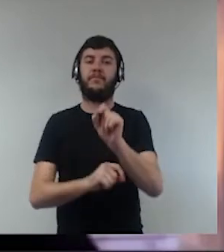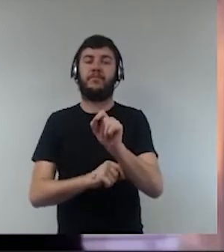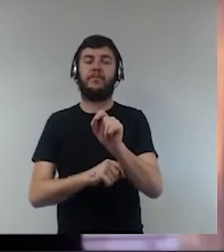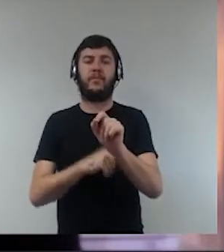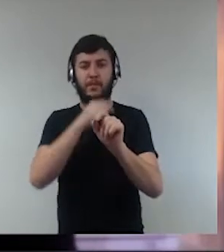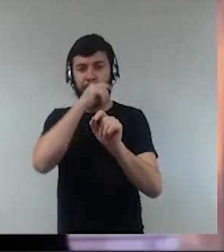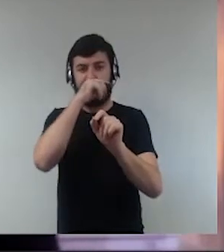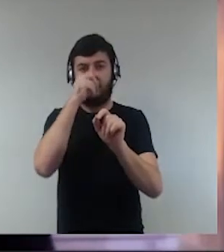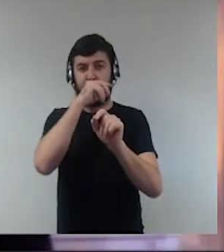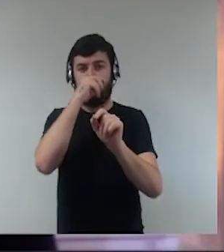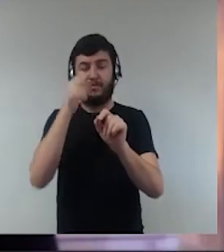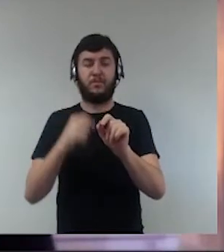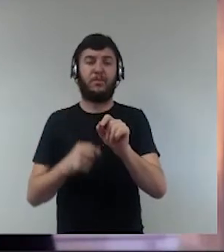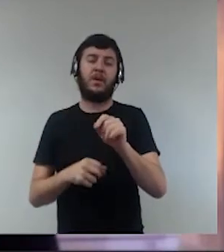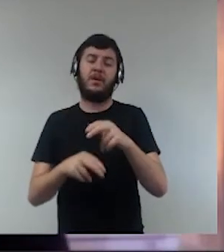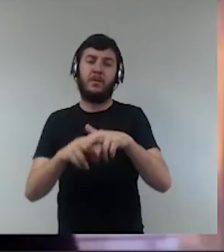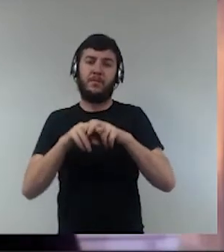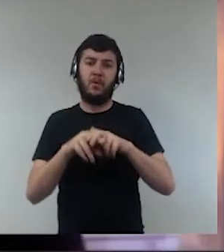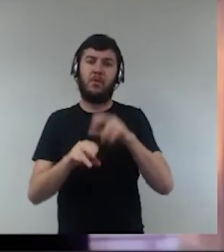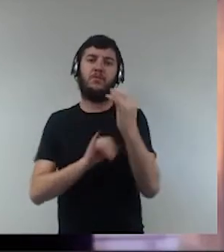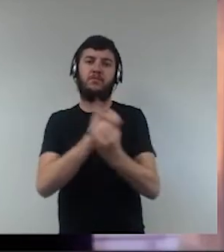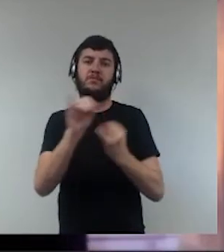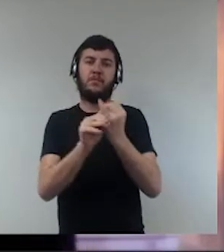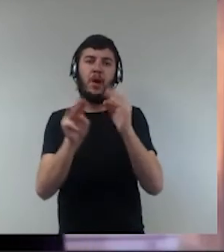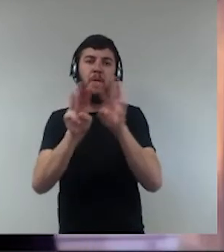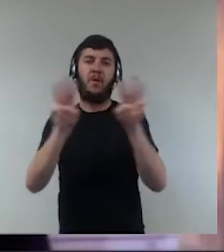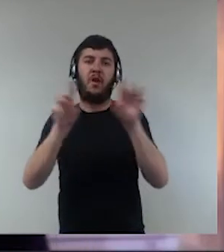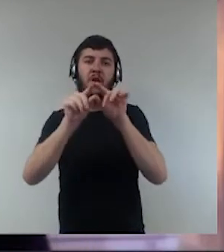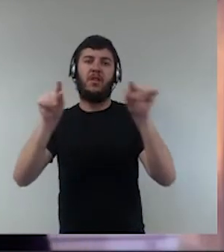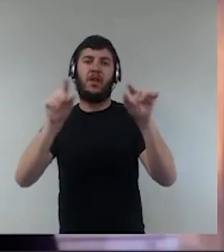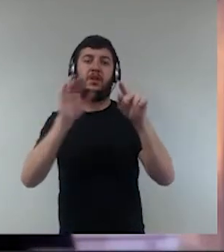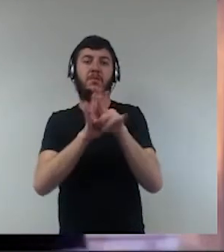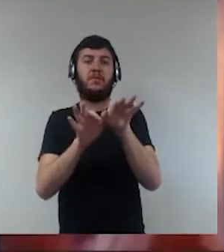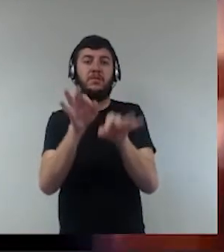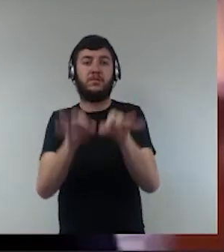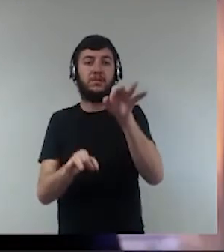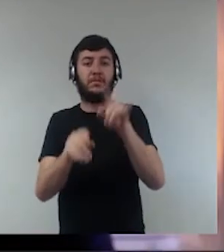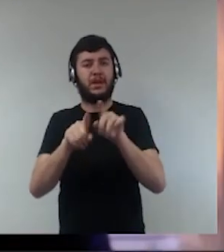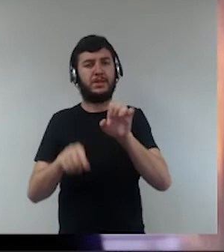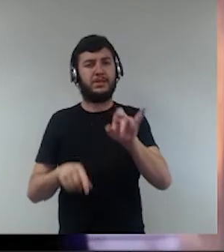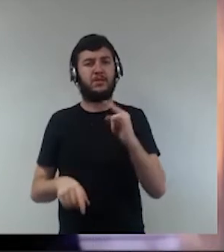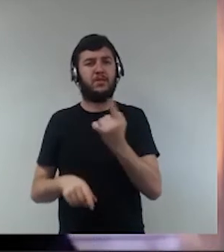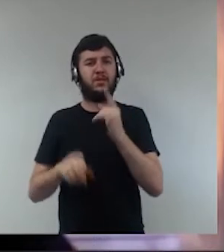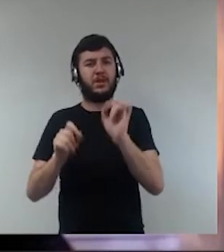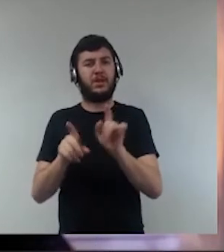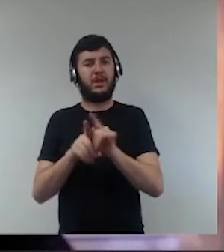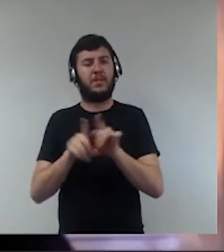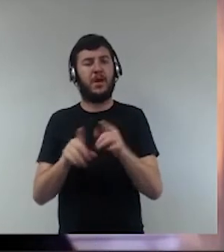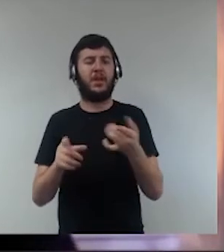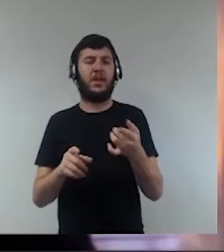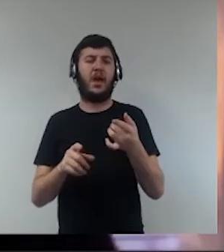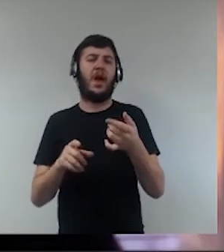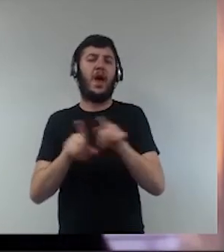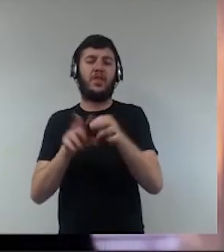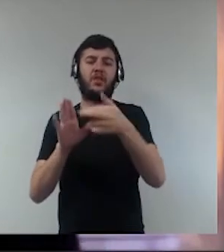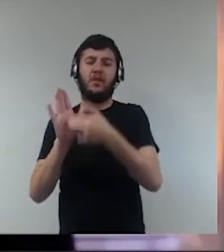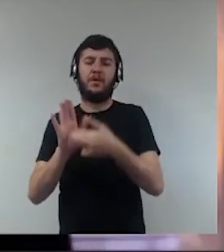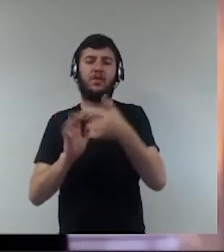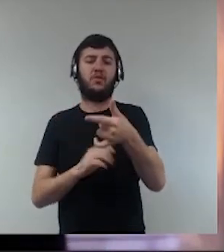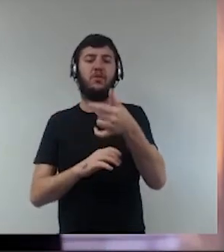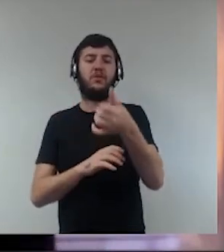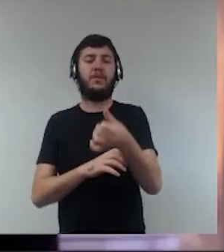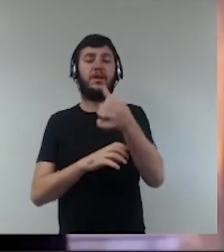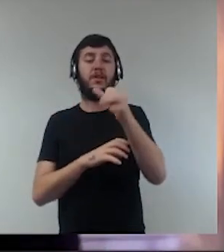deverão ser feitas por meio eletrônico, se nós conjugarmos essas duas normas, a do artigo 269, parágrafo 1º, com a norma do